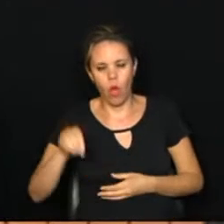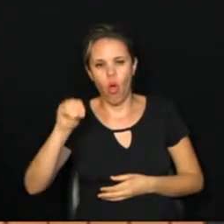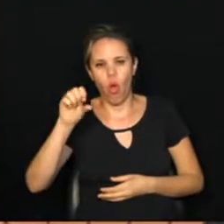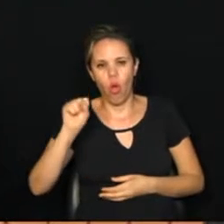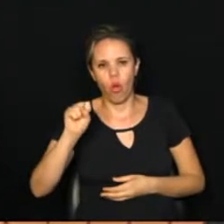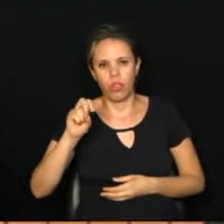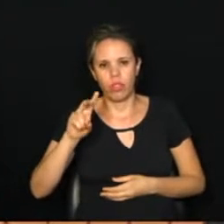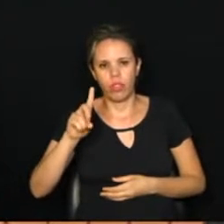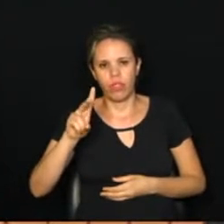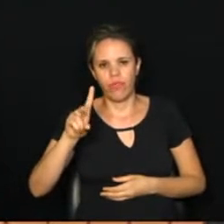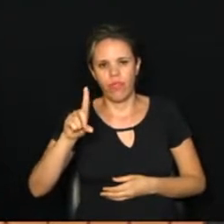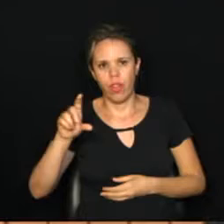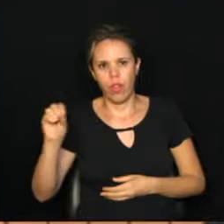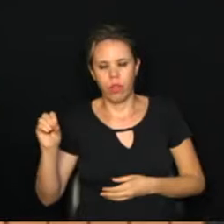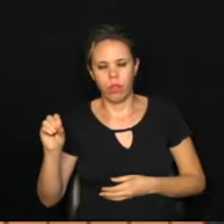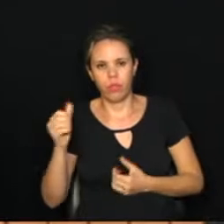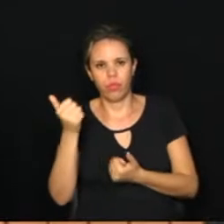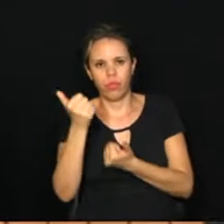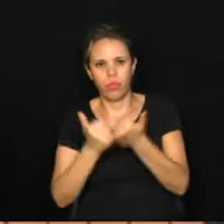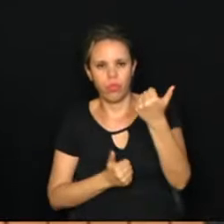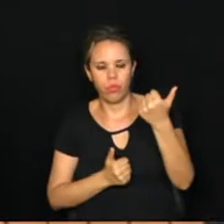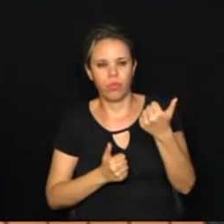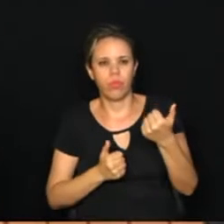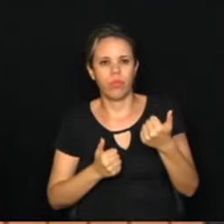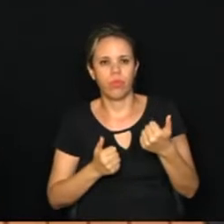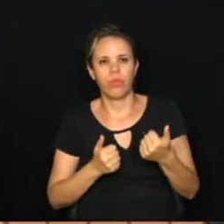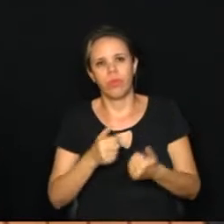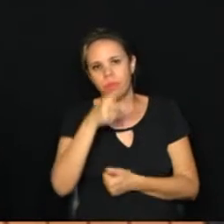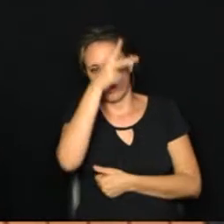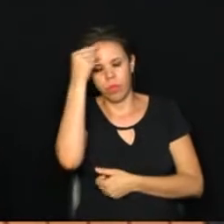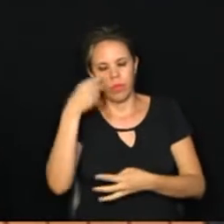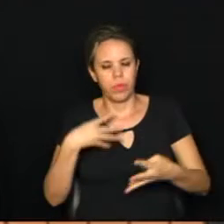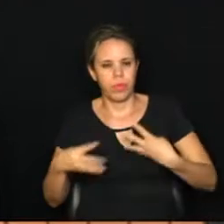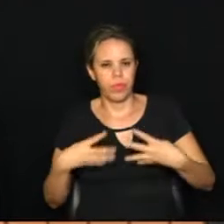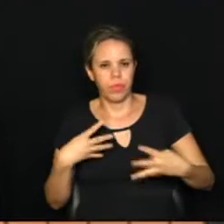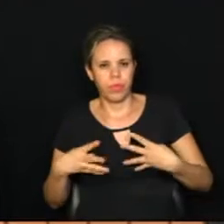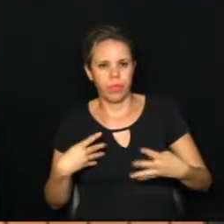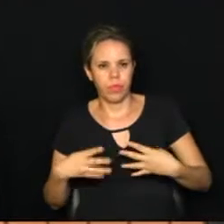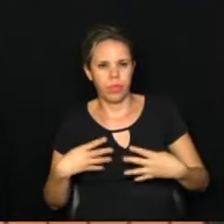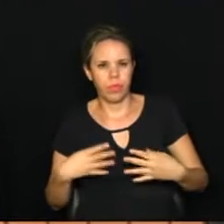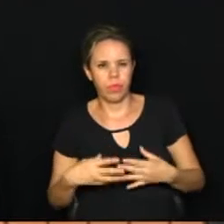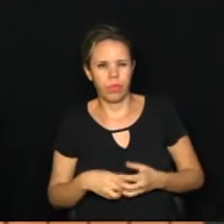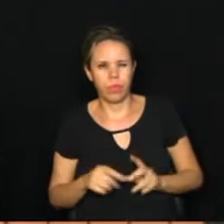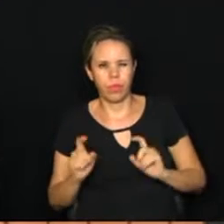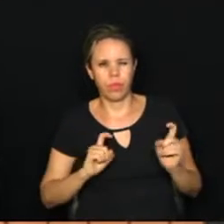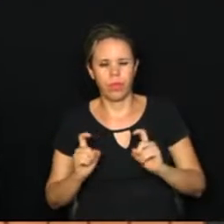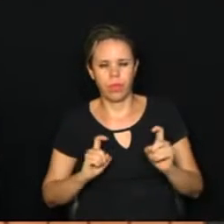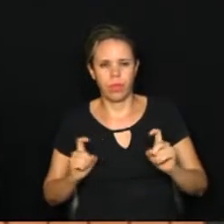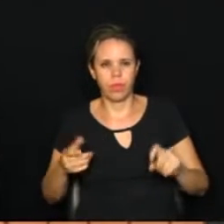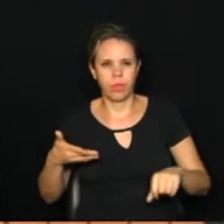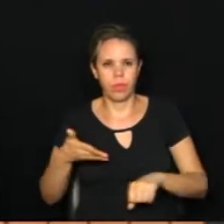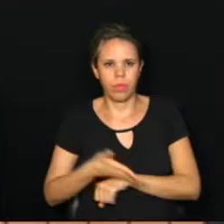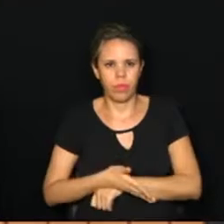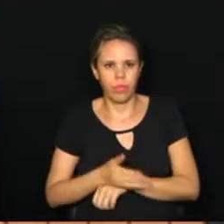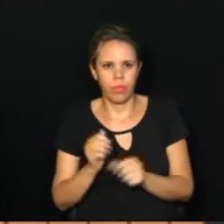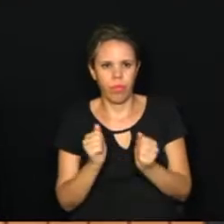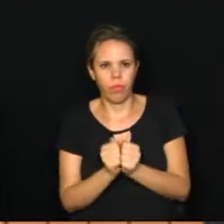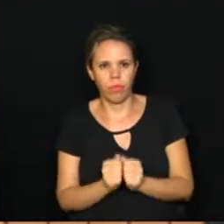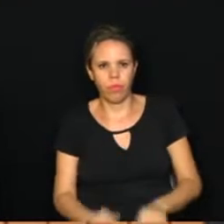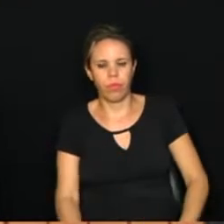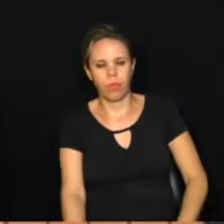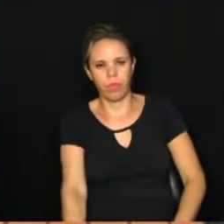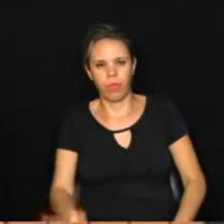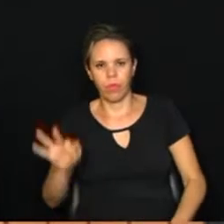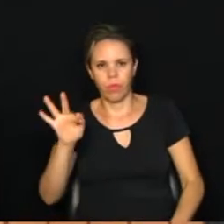que é o subprefeito de Barão Geraldo, né? Deve entrar ao longo da reunião conosco também o